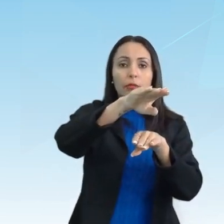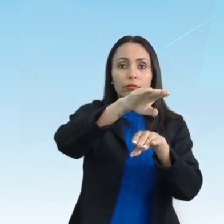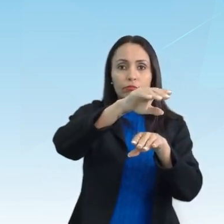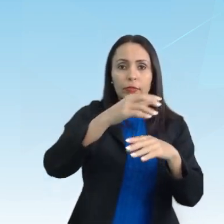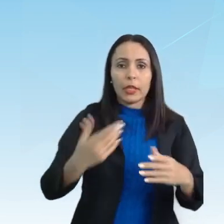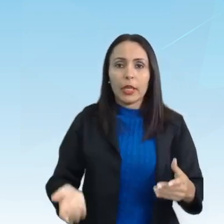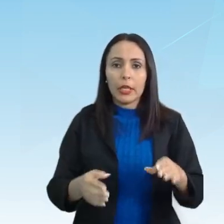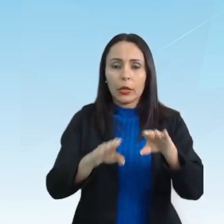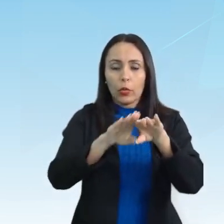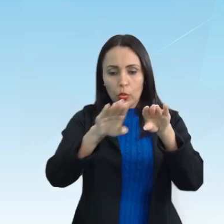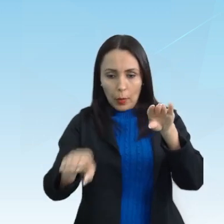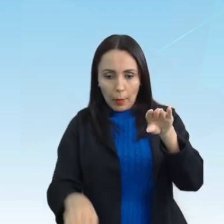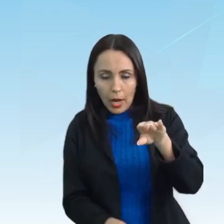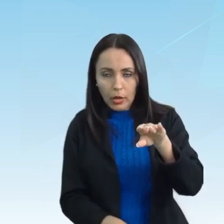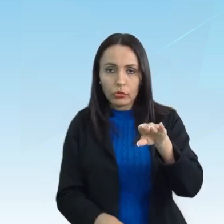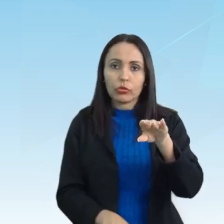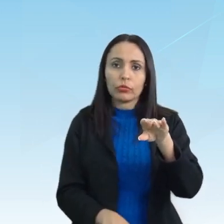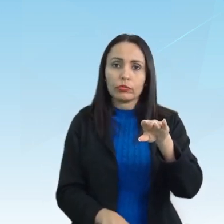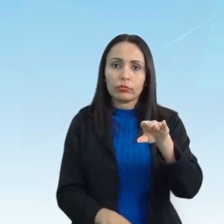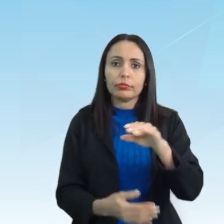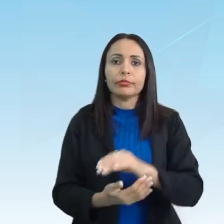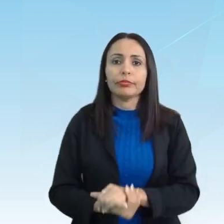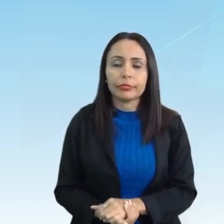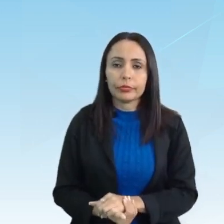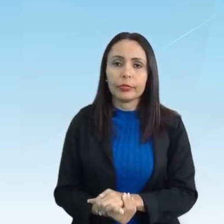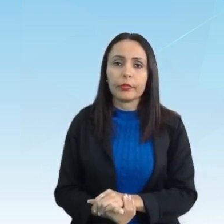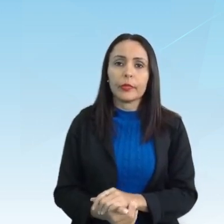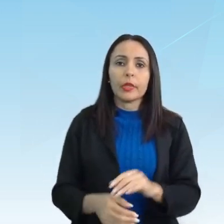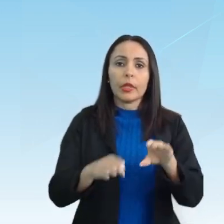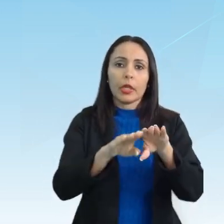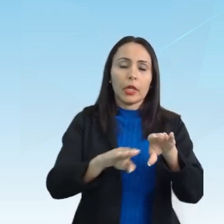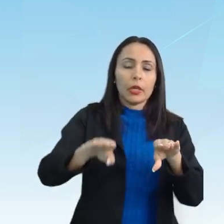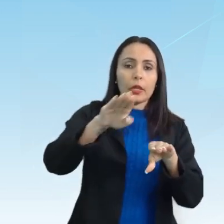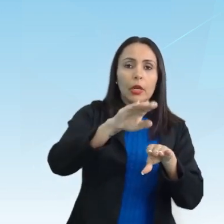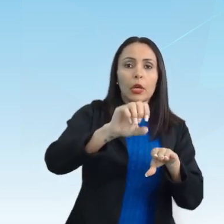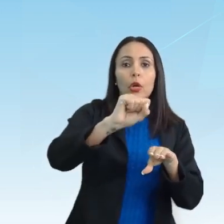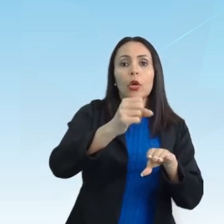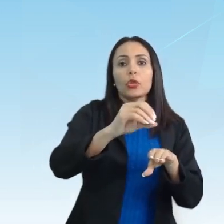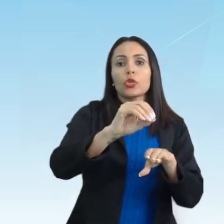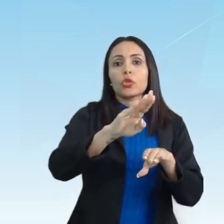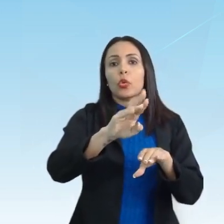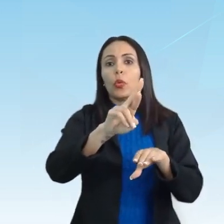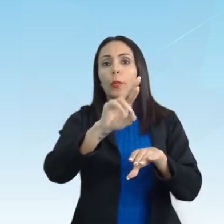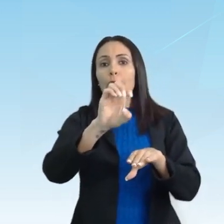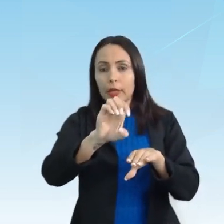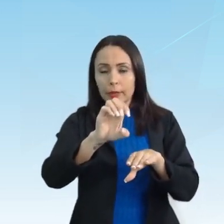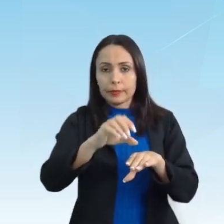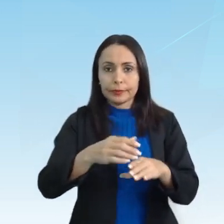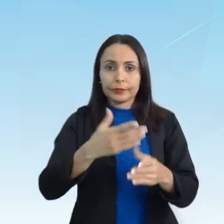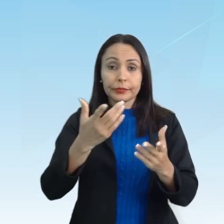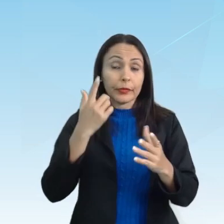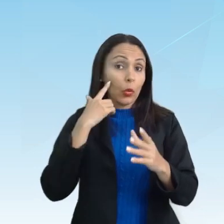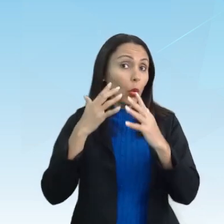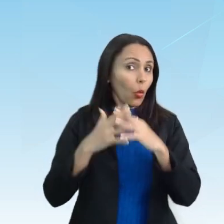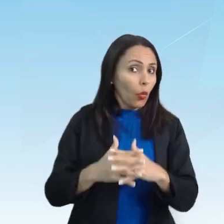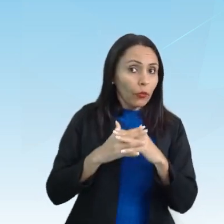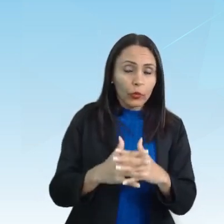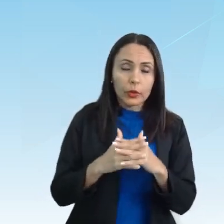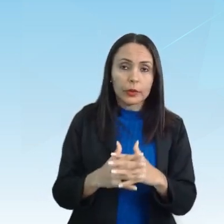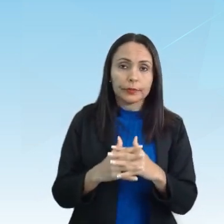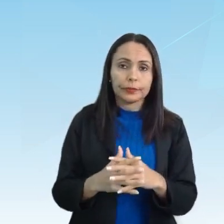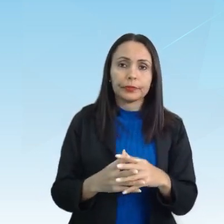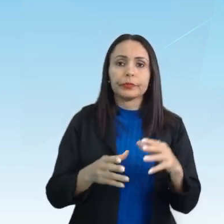estou abaixo do seu governo. Estou sobre, estou acima. Então, sob, não confunda.